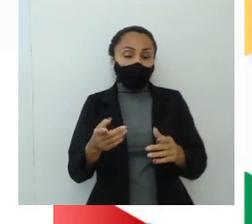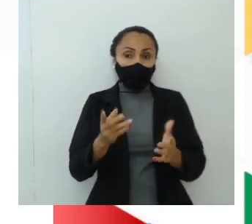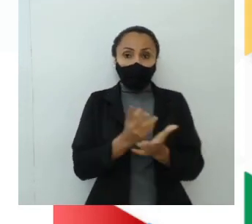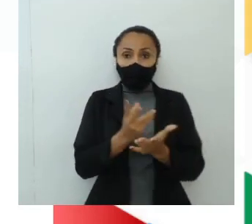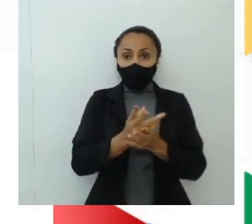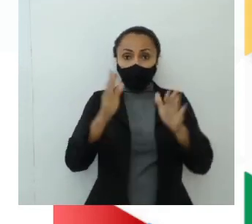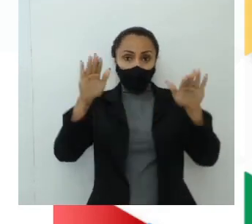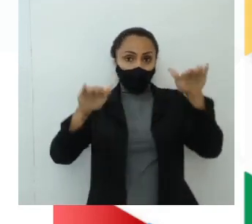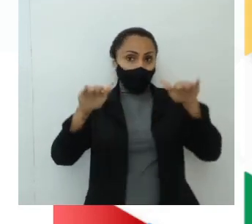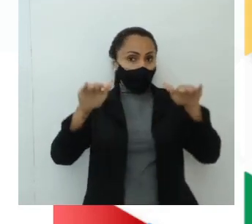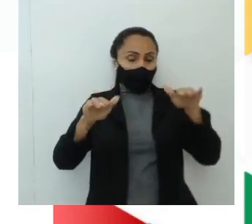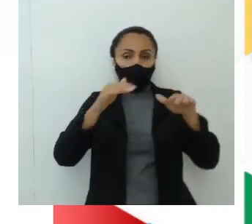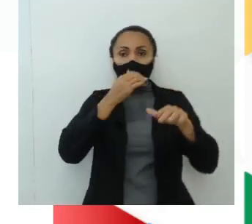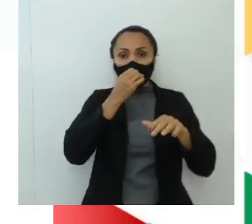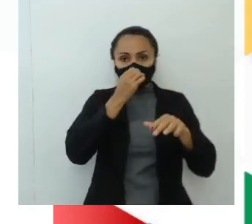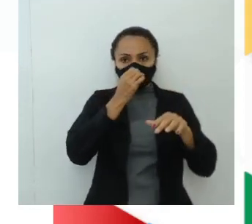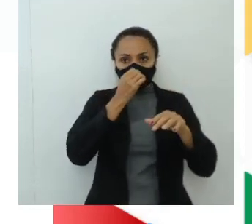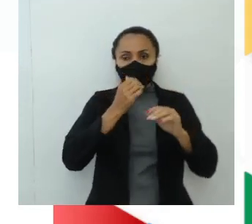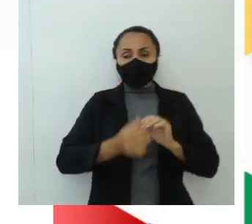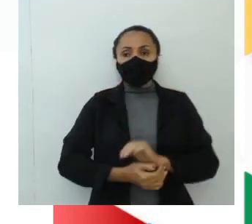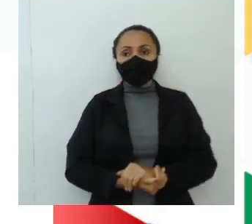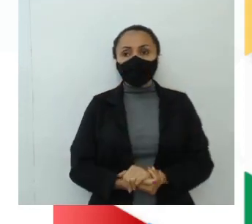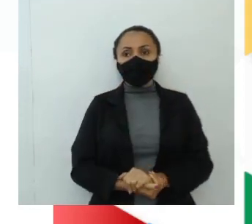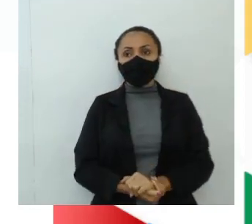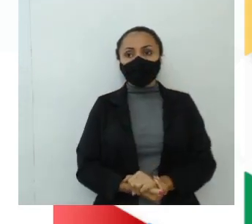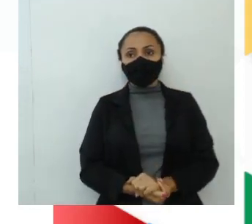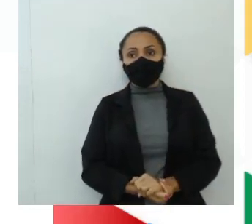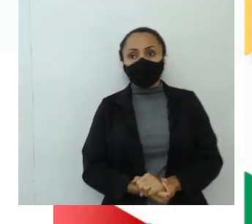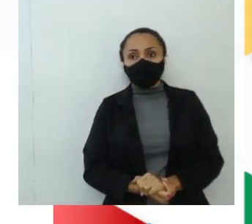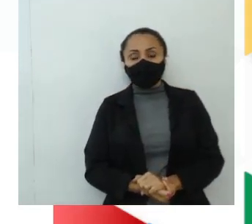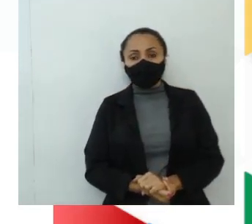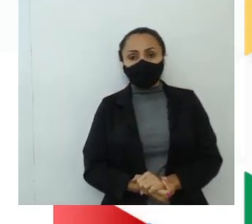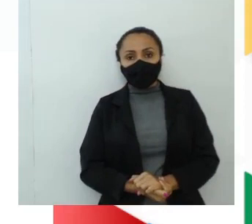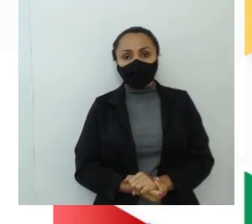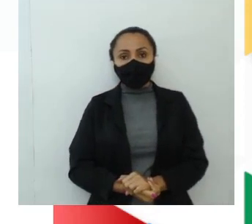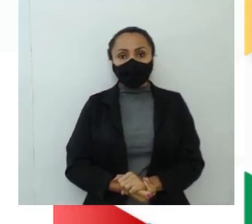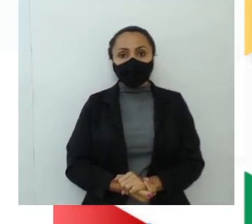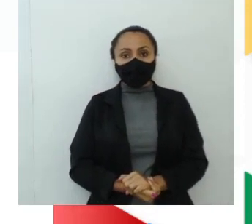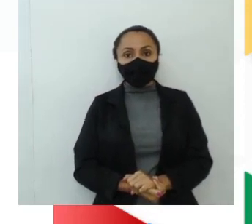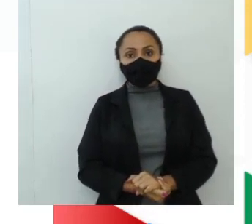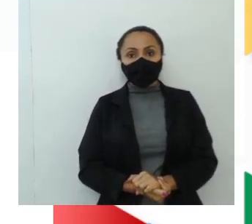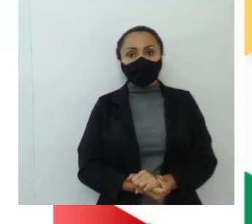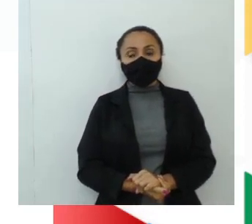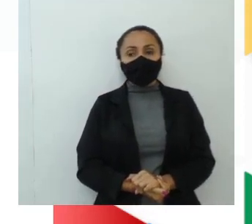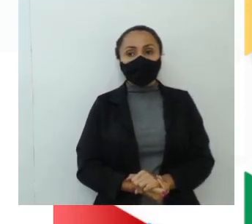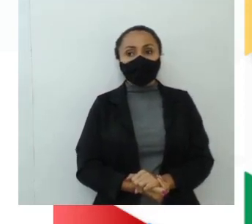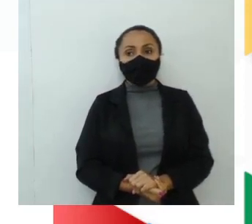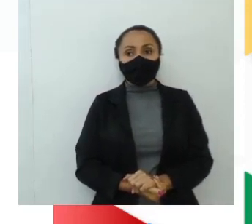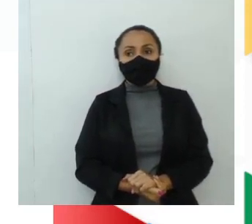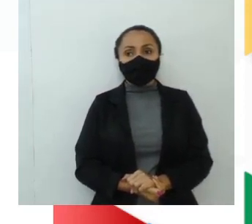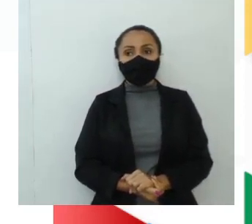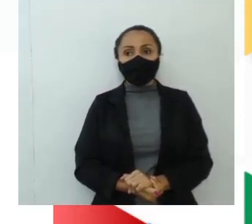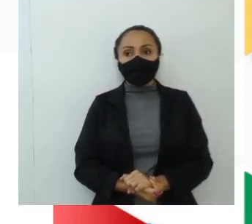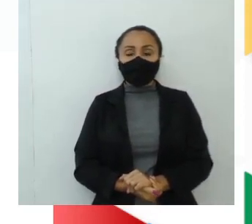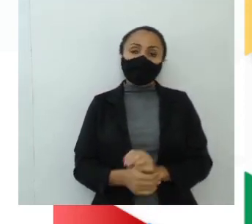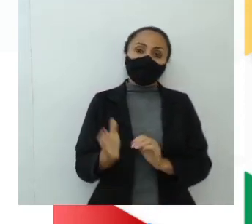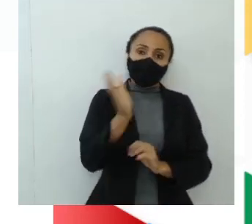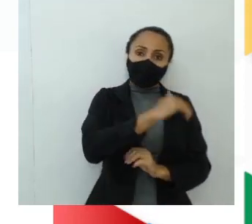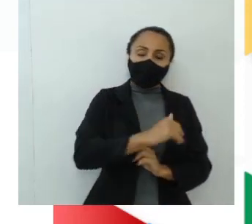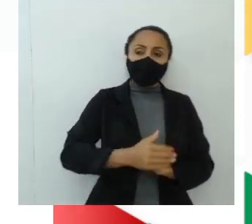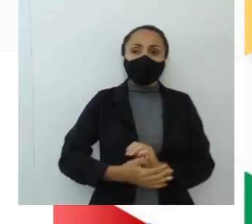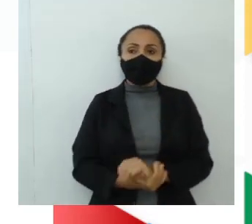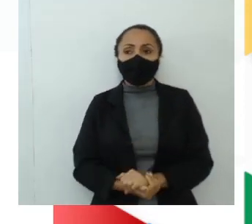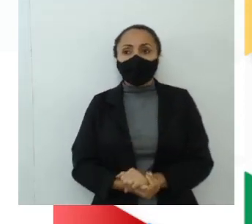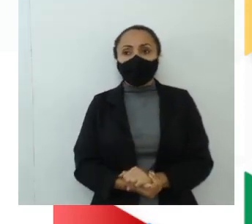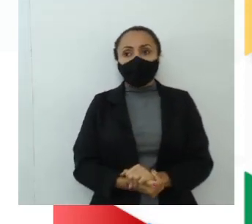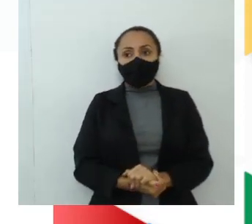Está claro que o perímetro pode dobrar, mas a área pode ir para qualquer outro valor, ela não vai fazer isso? Então vamos lá, que a gente